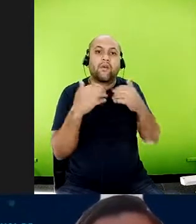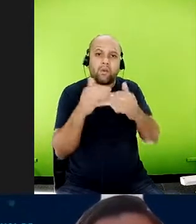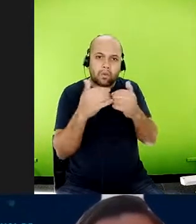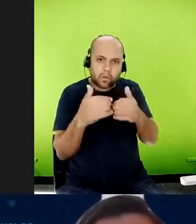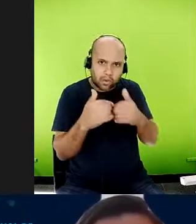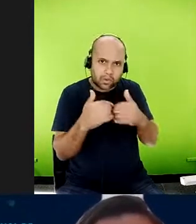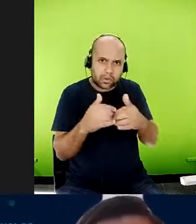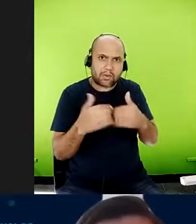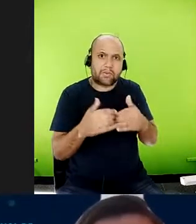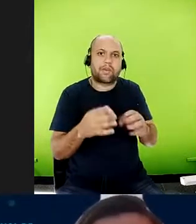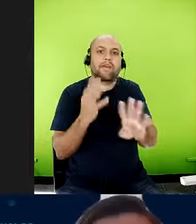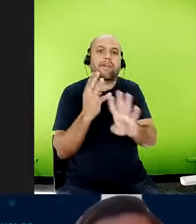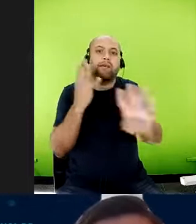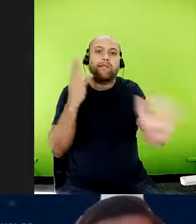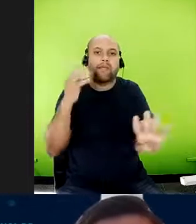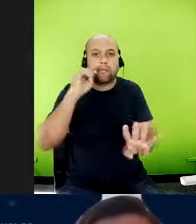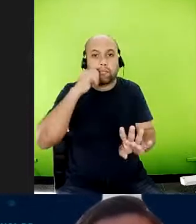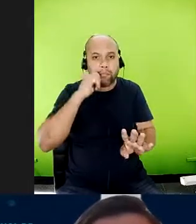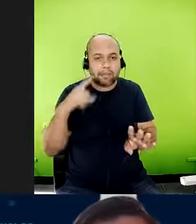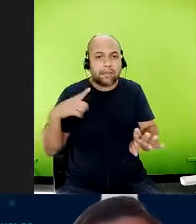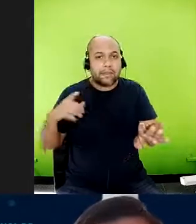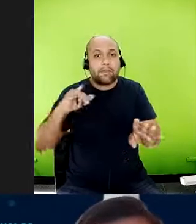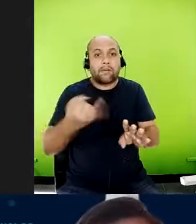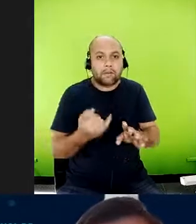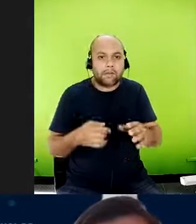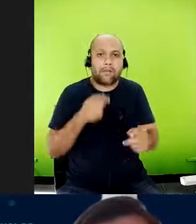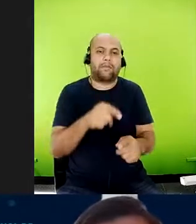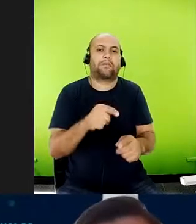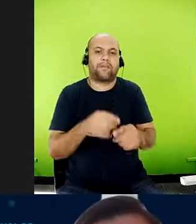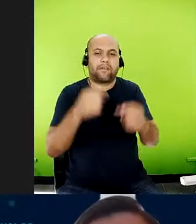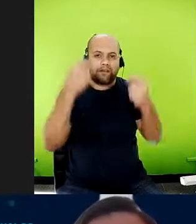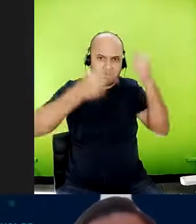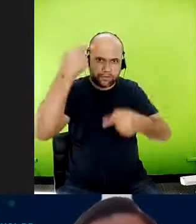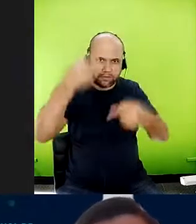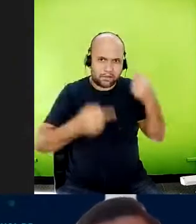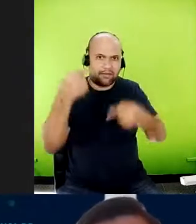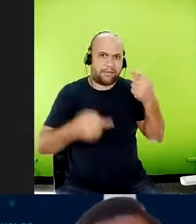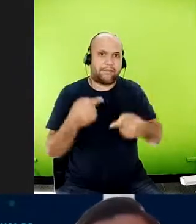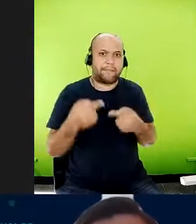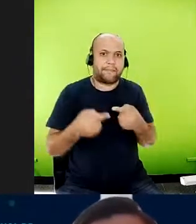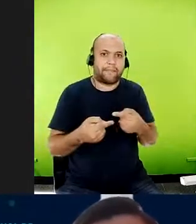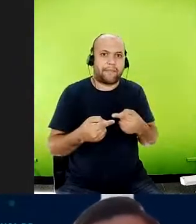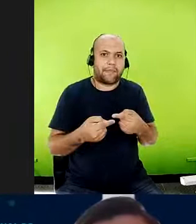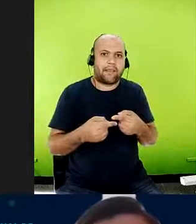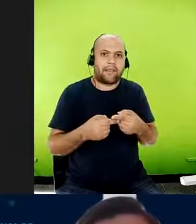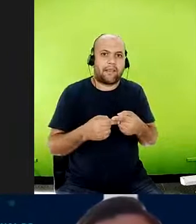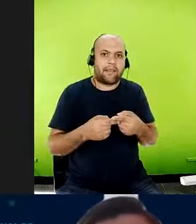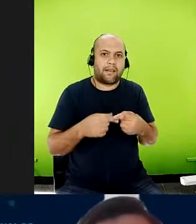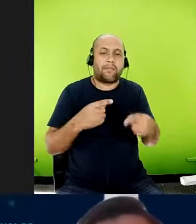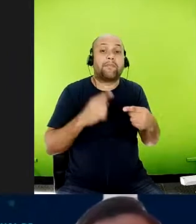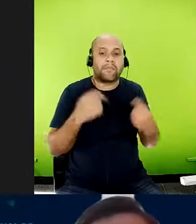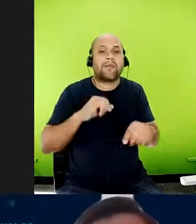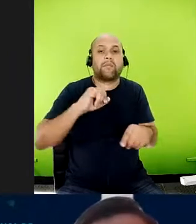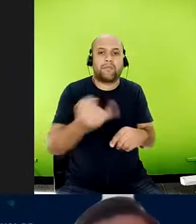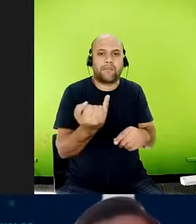na fila do pão apareceu uma brecha roupa se posicionem não deixa passar nenhuma brecha porque